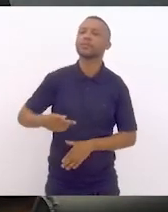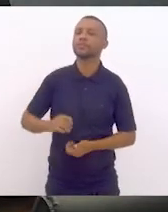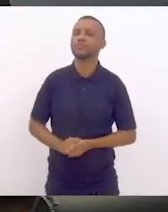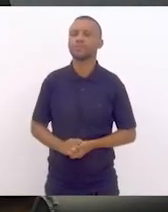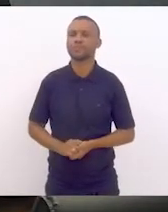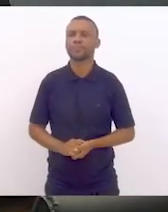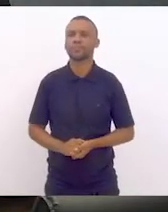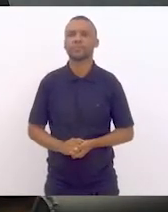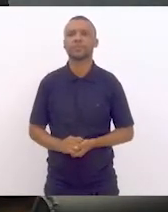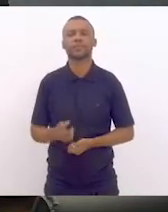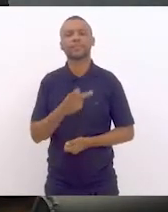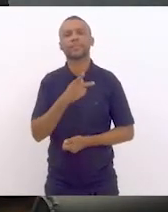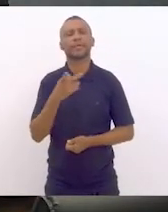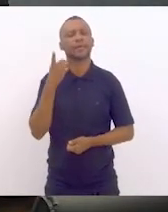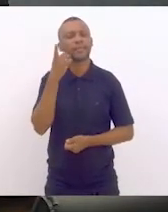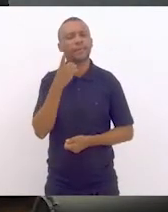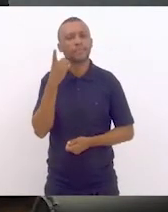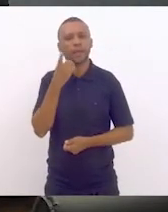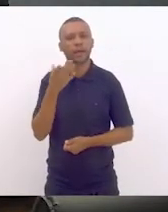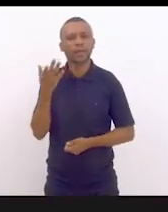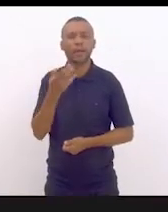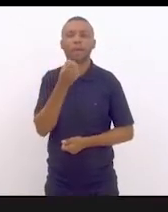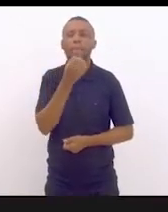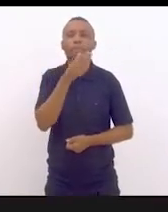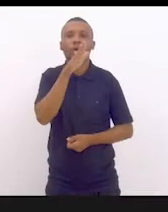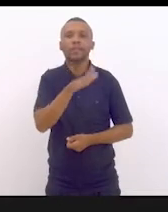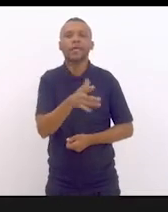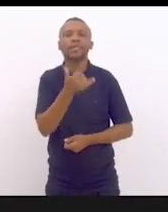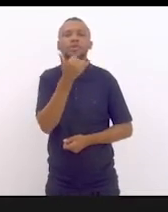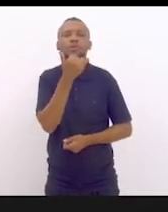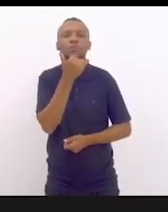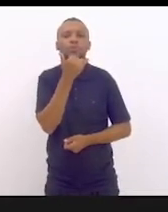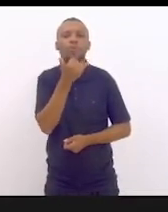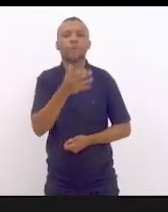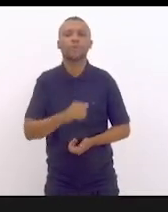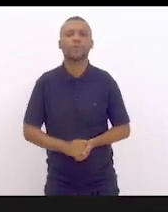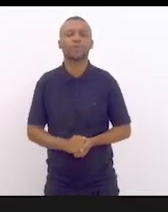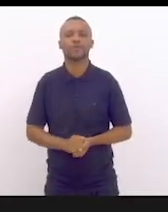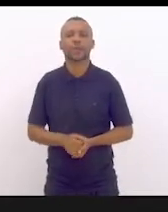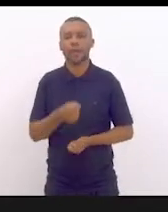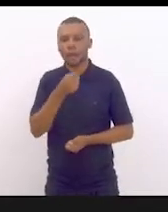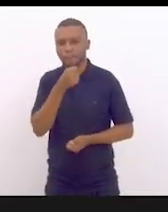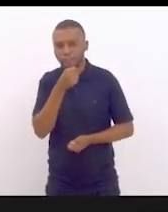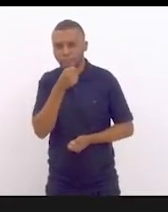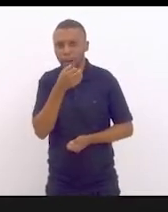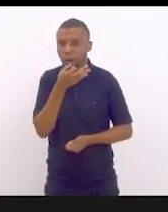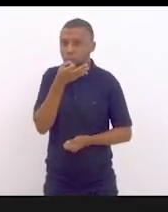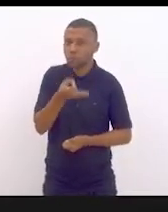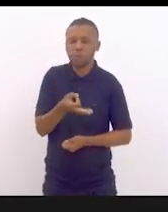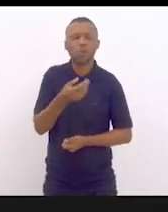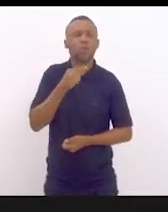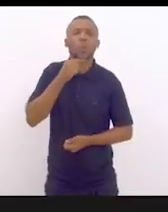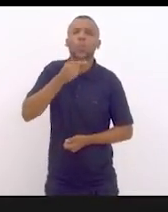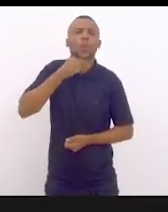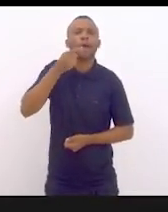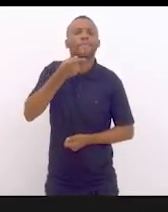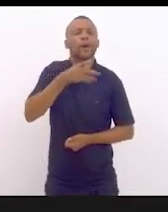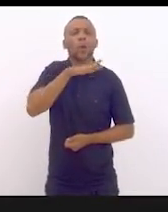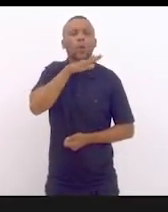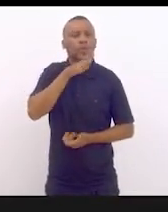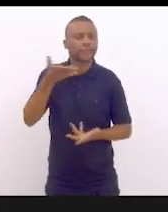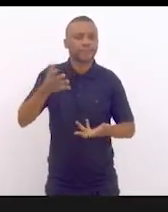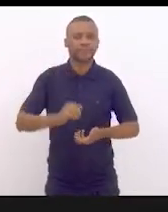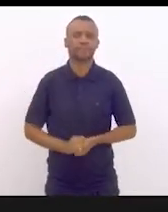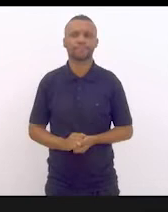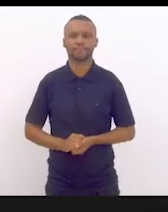Oi, deputada. Presidente, boa tarde. Desculpa, porque o som estava seguindo